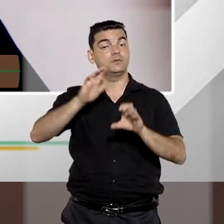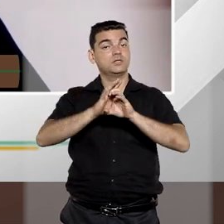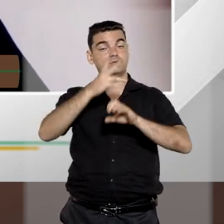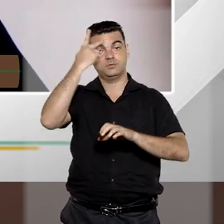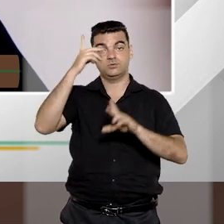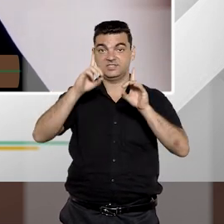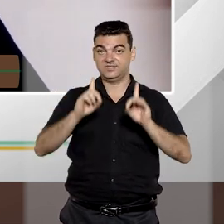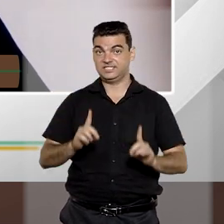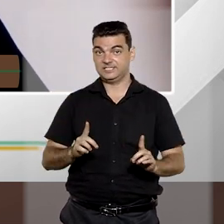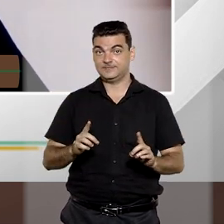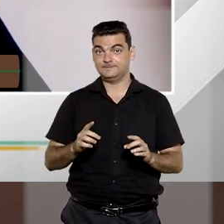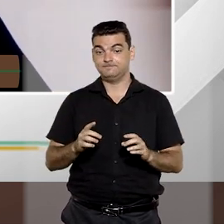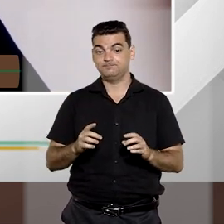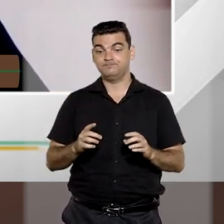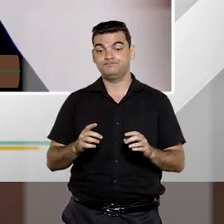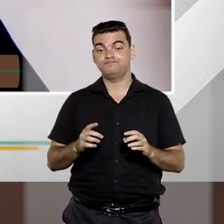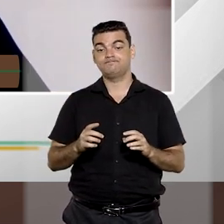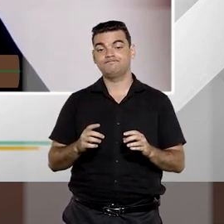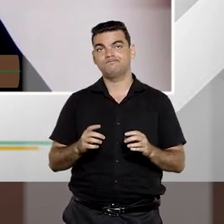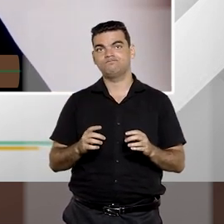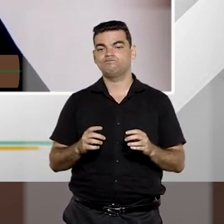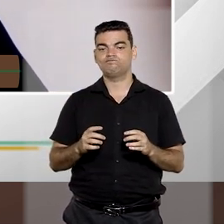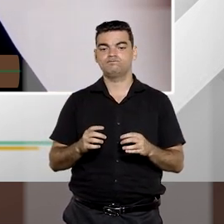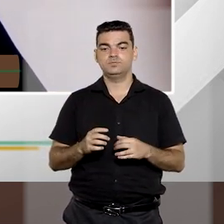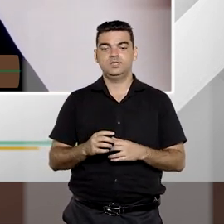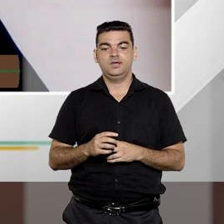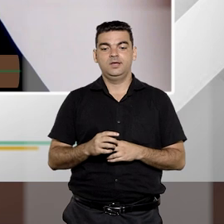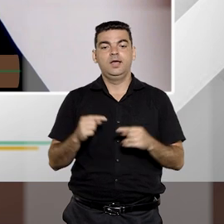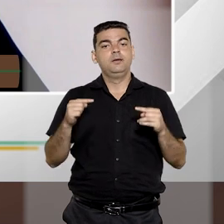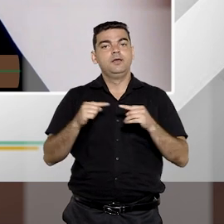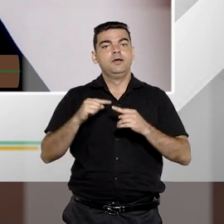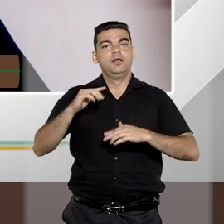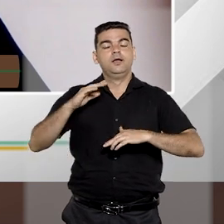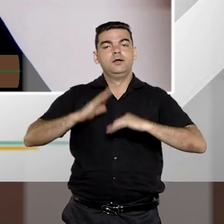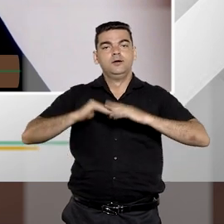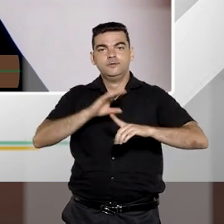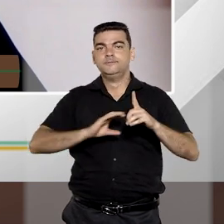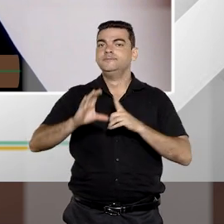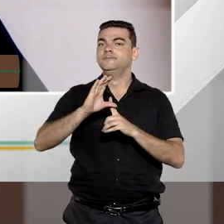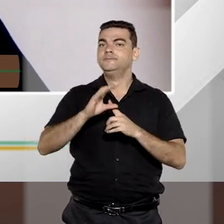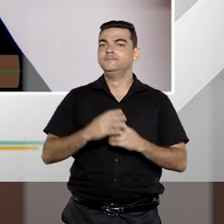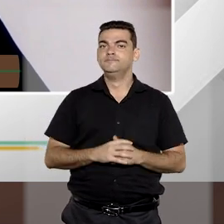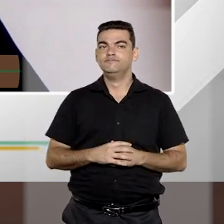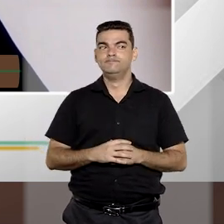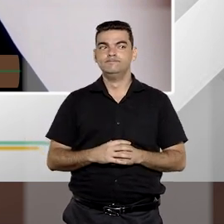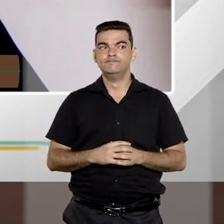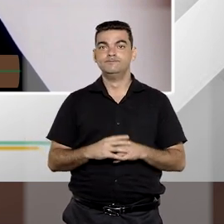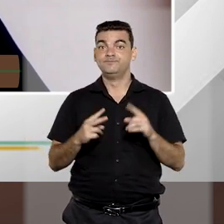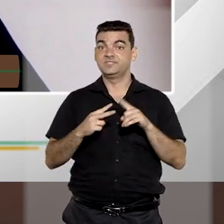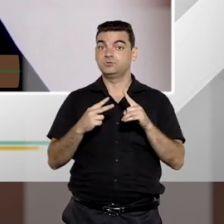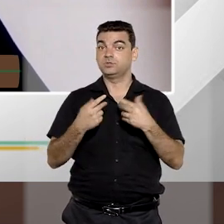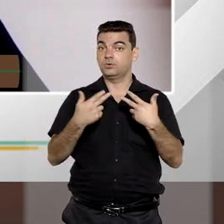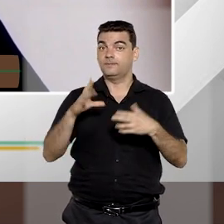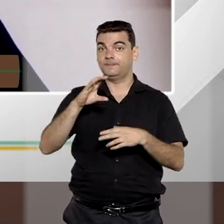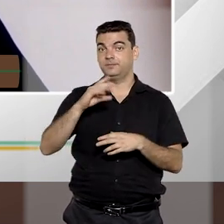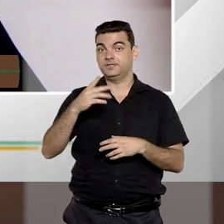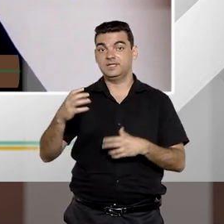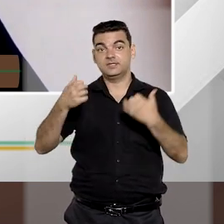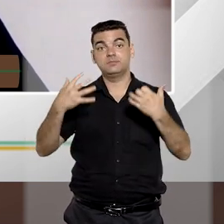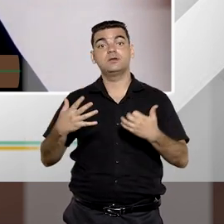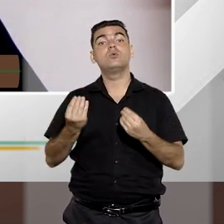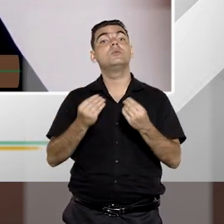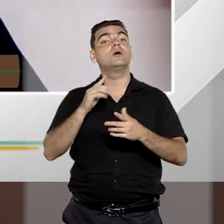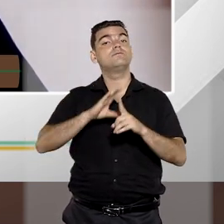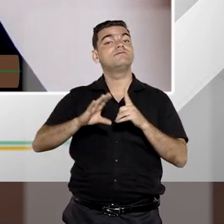Pessoa com Deficiência trouxe foi relacionada à capacidade civil. Nós temos dois artigos no Código Civil que tratam da